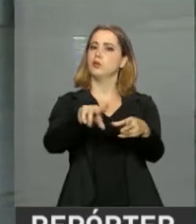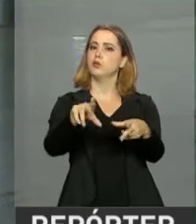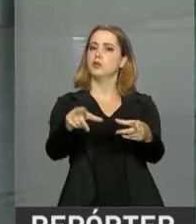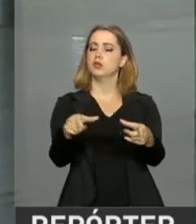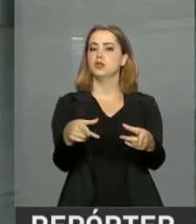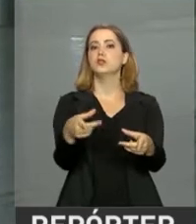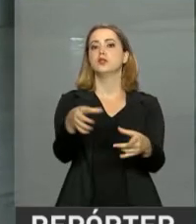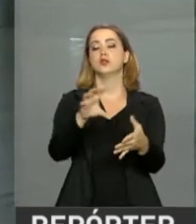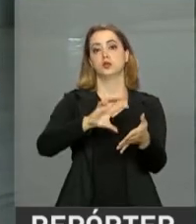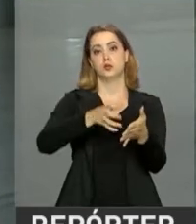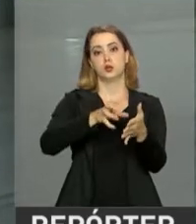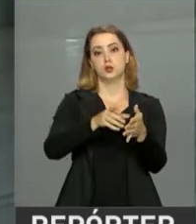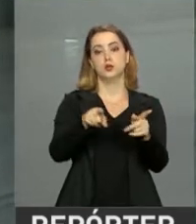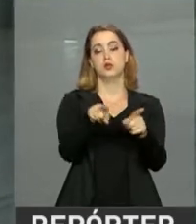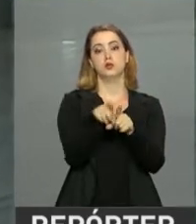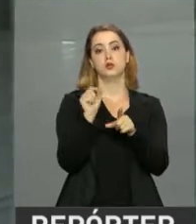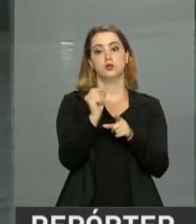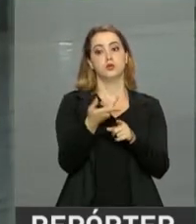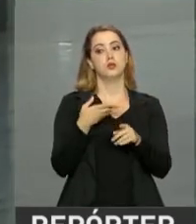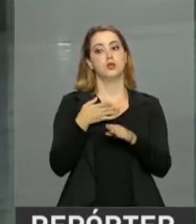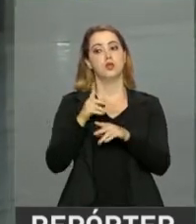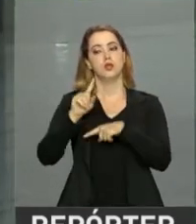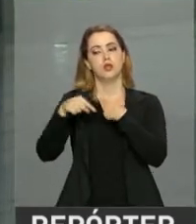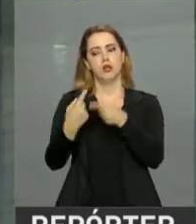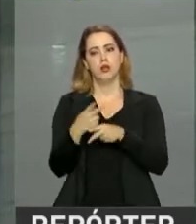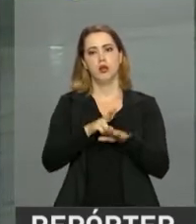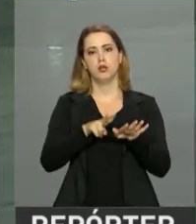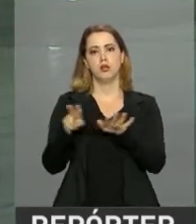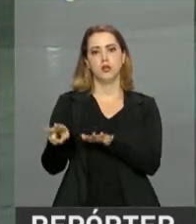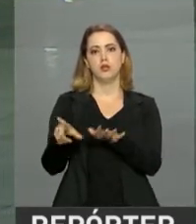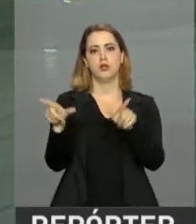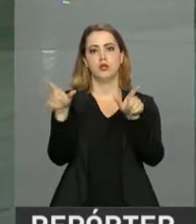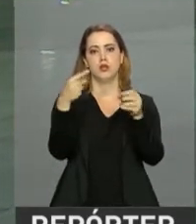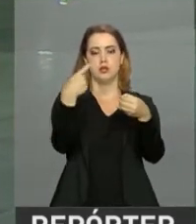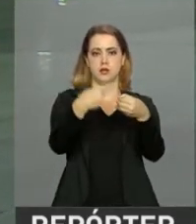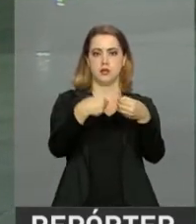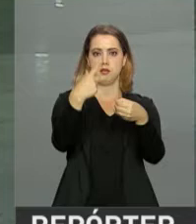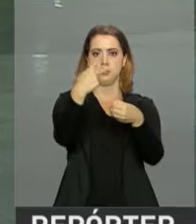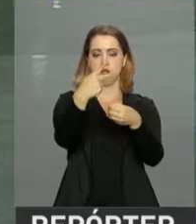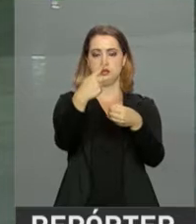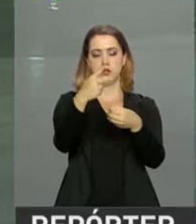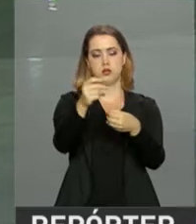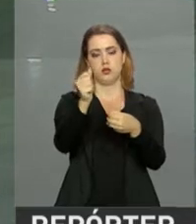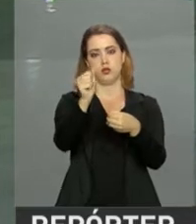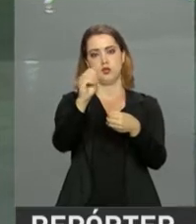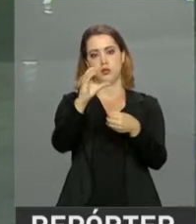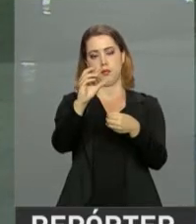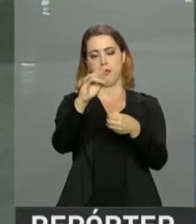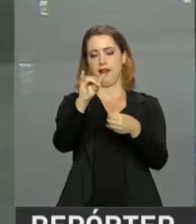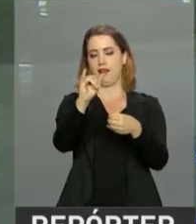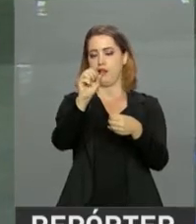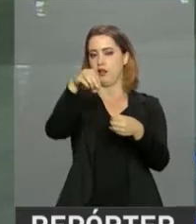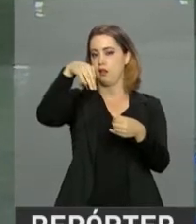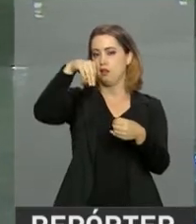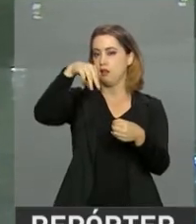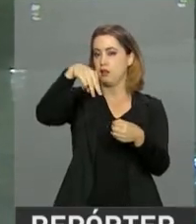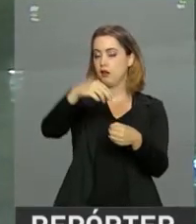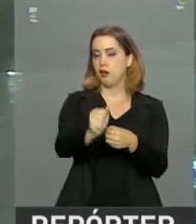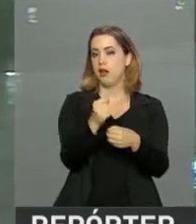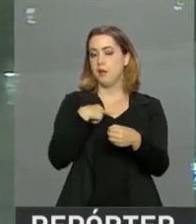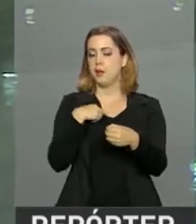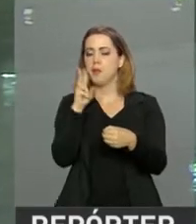federal vai ser deslocada a semana que vem para pacaraíma nos dias 24 25 e 26 para